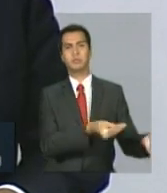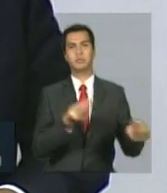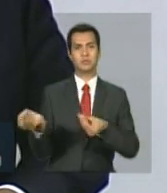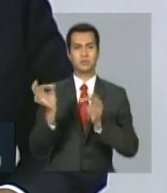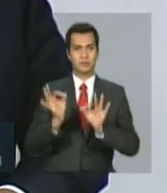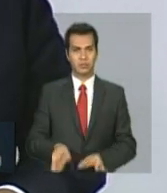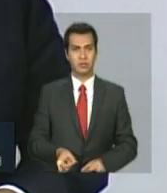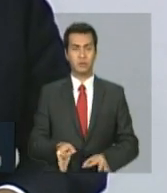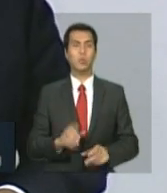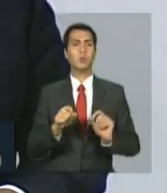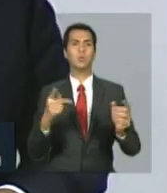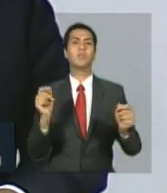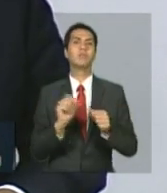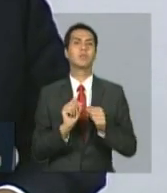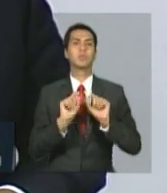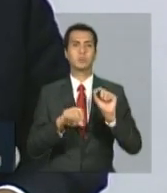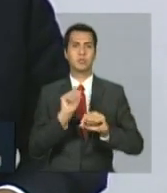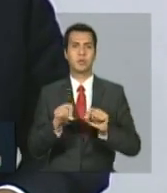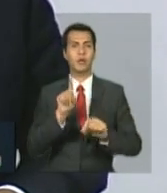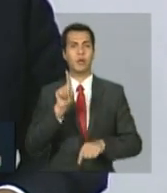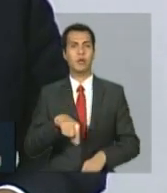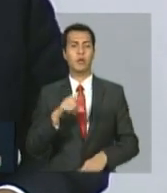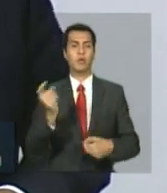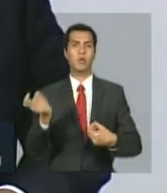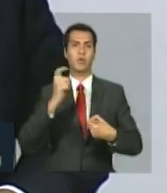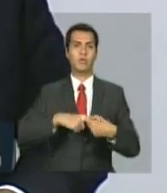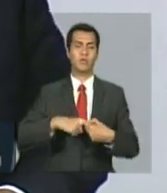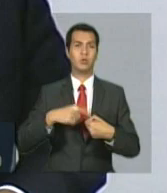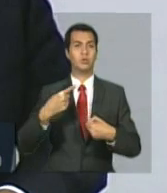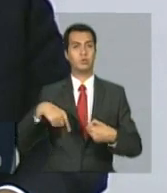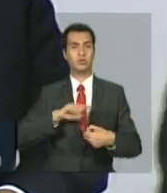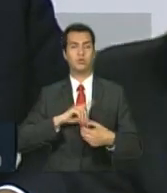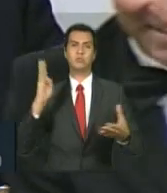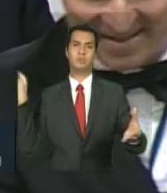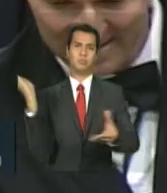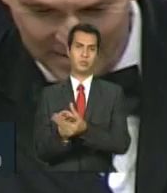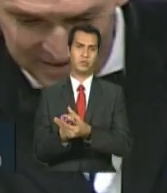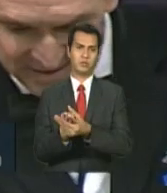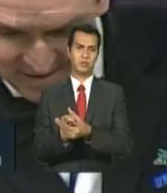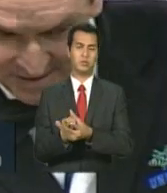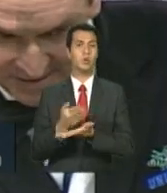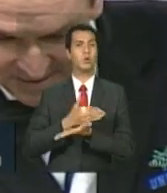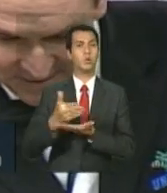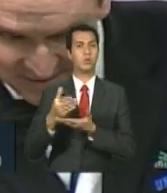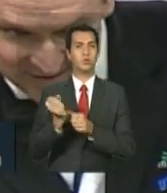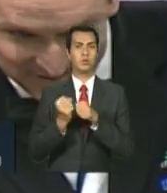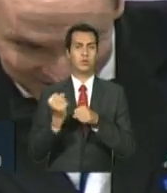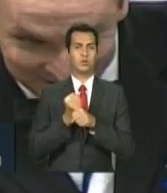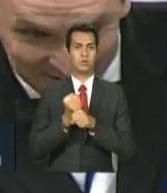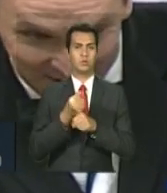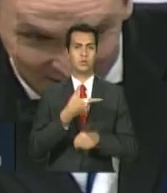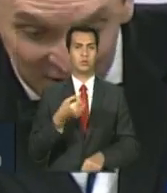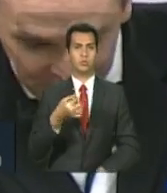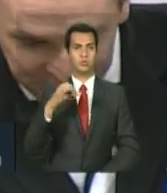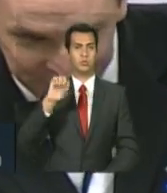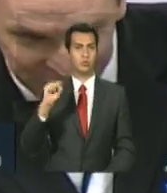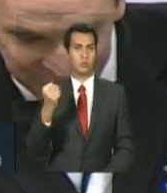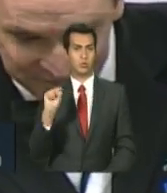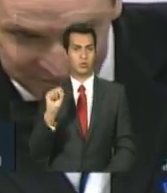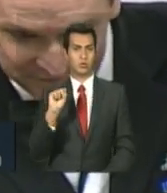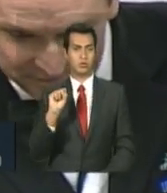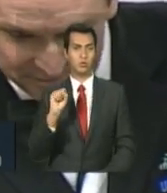alternativa que executar o convênio. E desde 2008, desde o ano de 2008, que o Ministério do Esporte